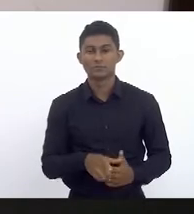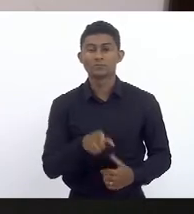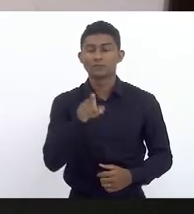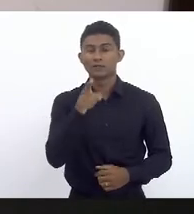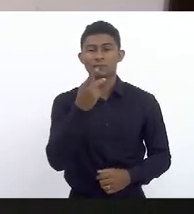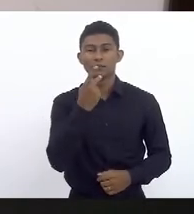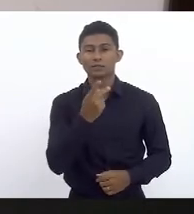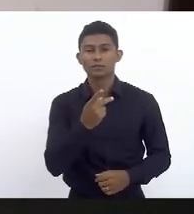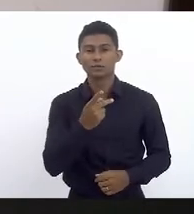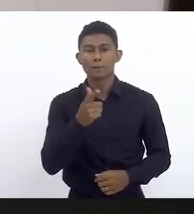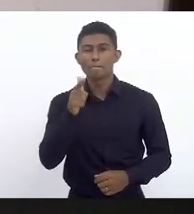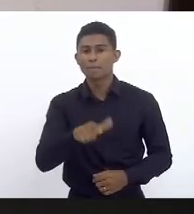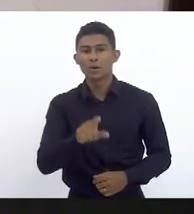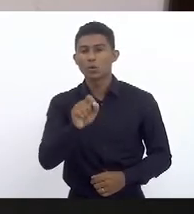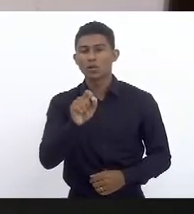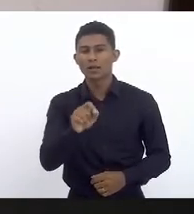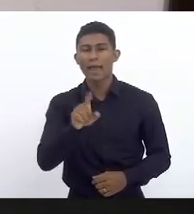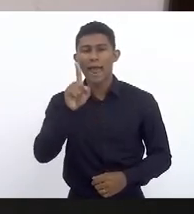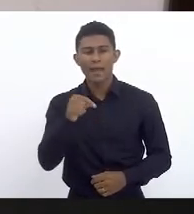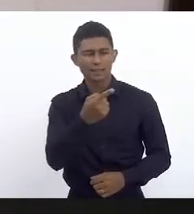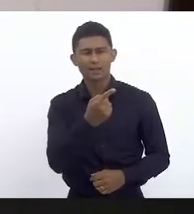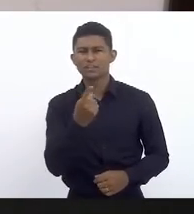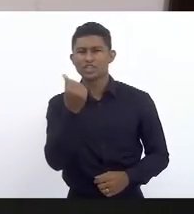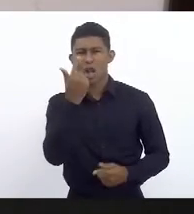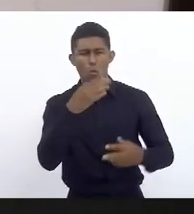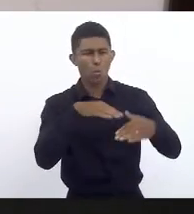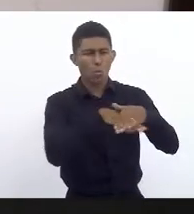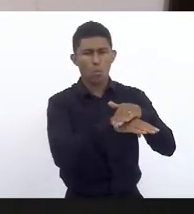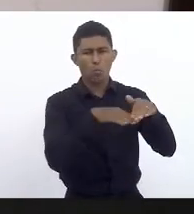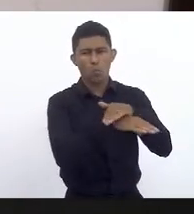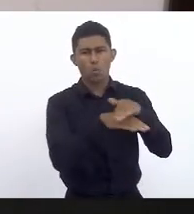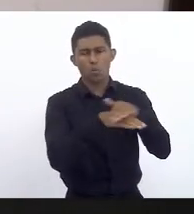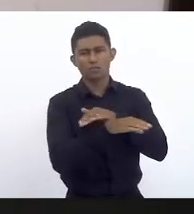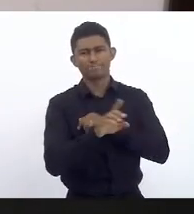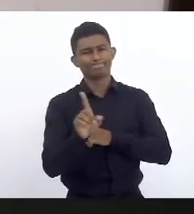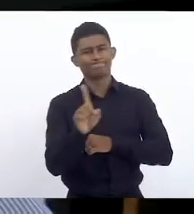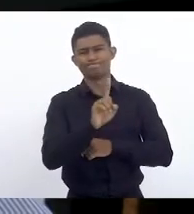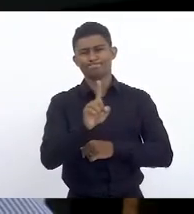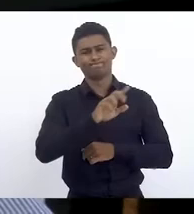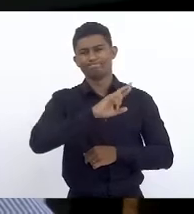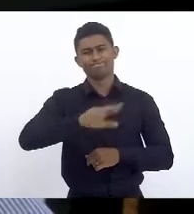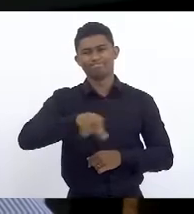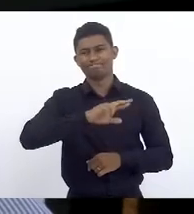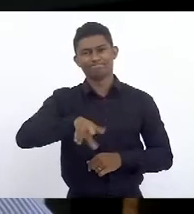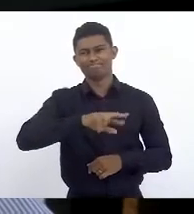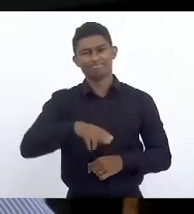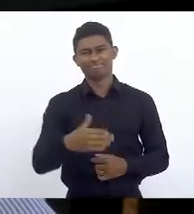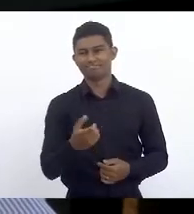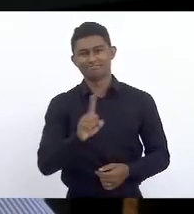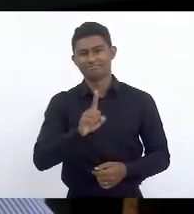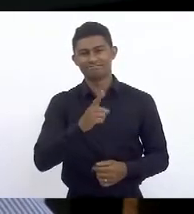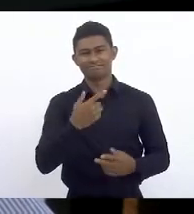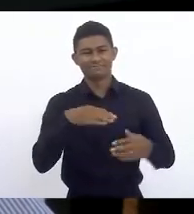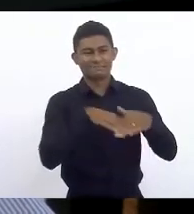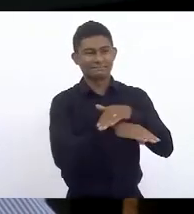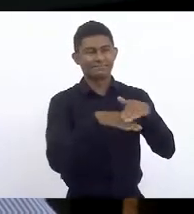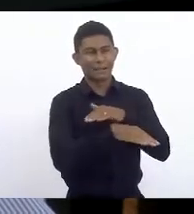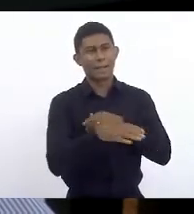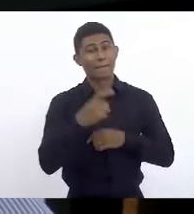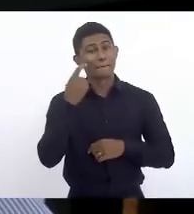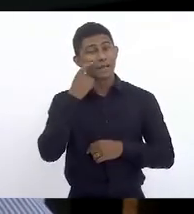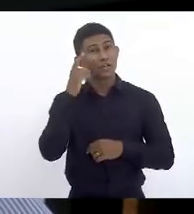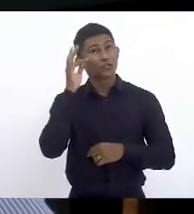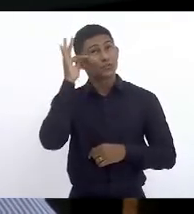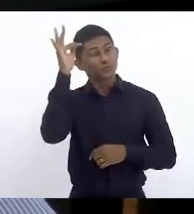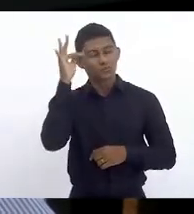levanta da poupança, que isto não é um fundo de poupança, porque não é um fundo para guardar dinheiro pensando no dia de amanhã, é